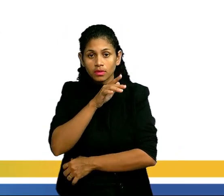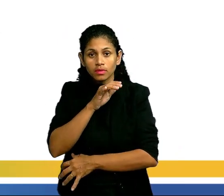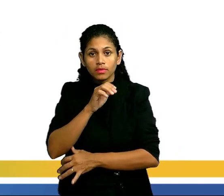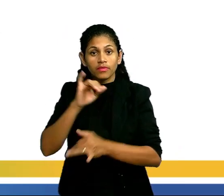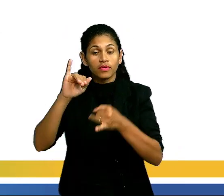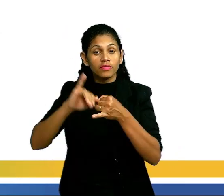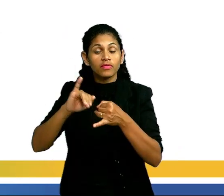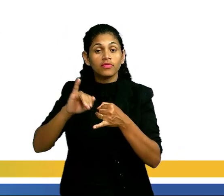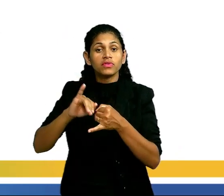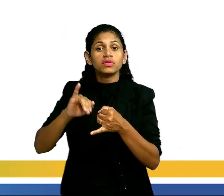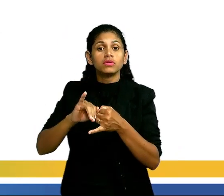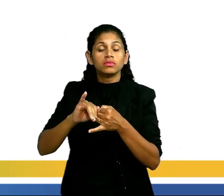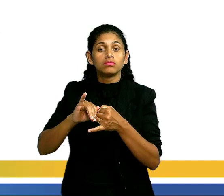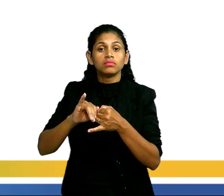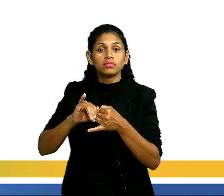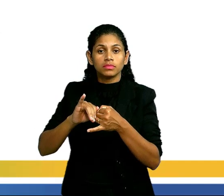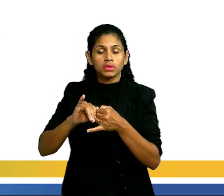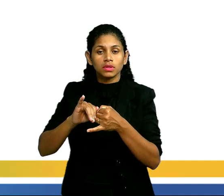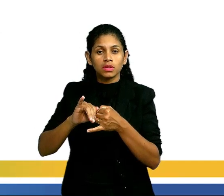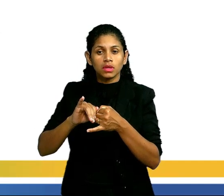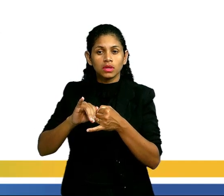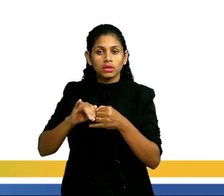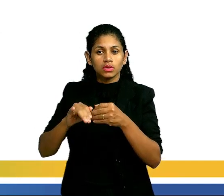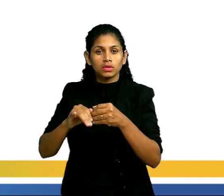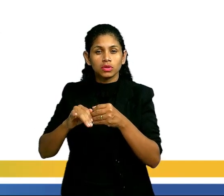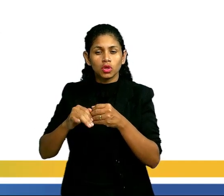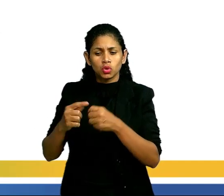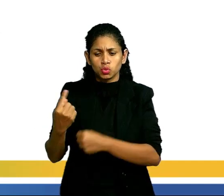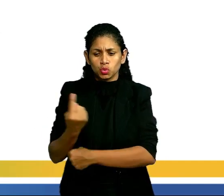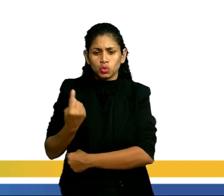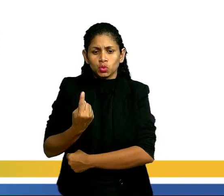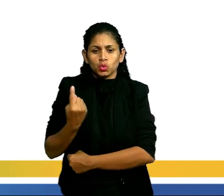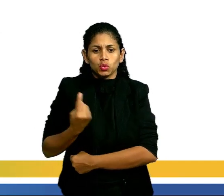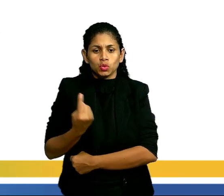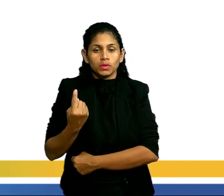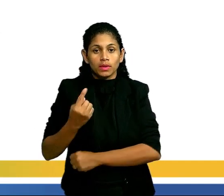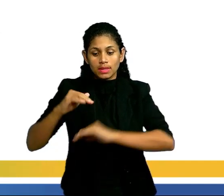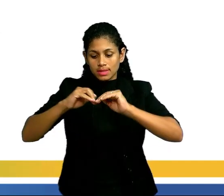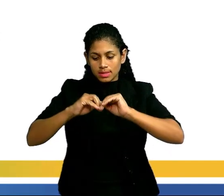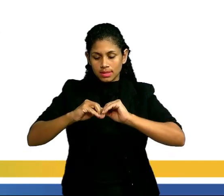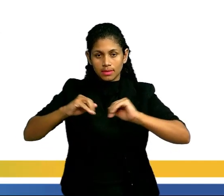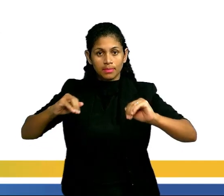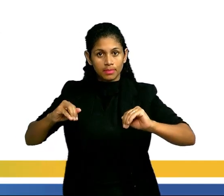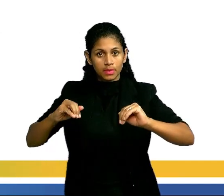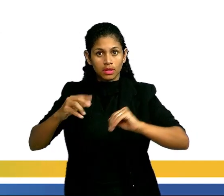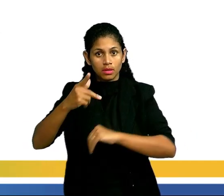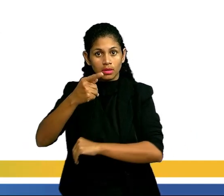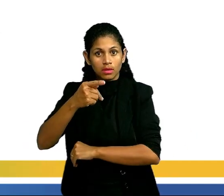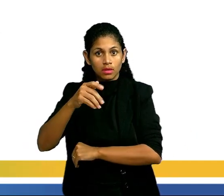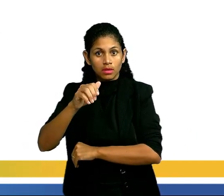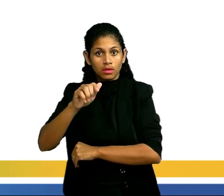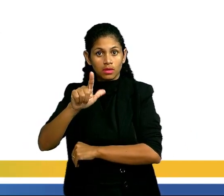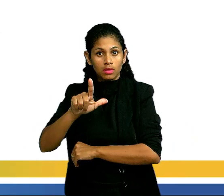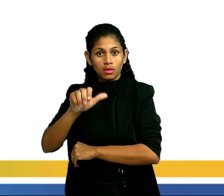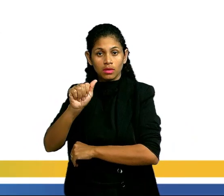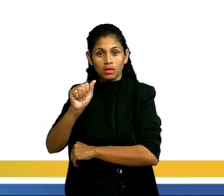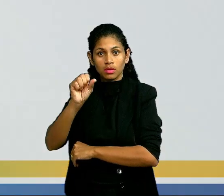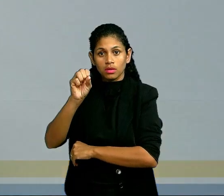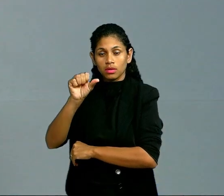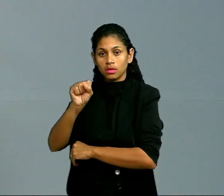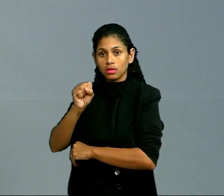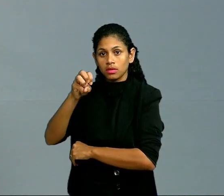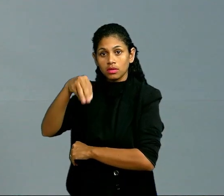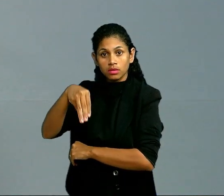fazer a centrífuga, né, desse sangue. Ele vai separar o plasma do resto do sangue, né, que